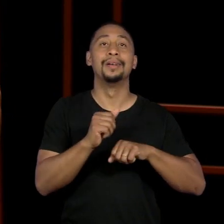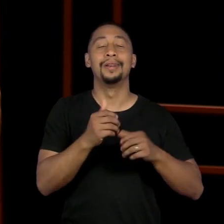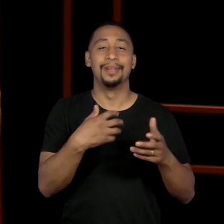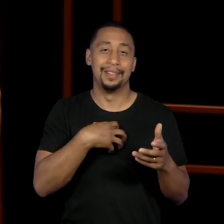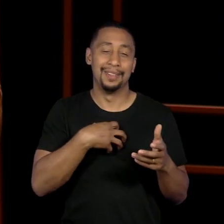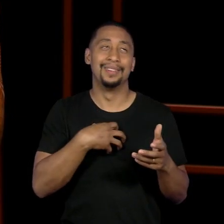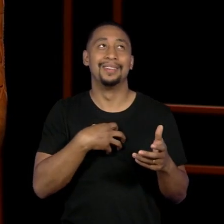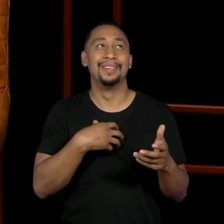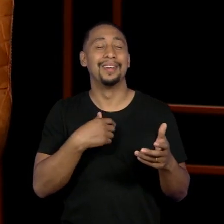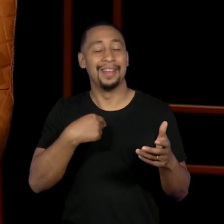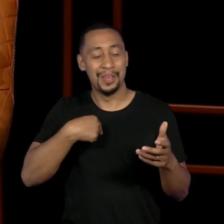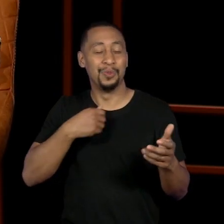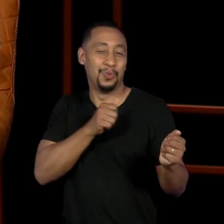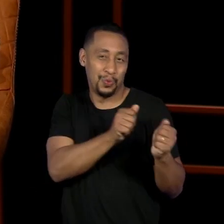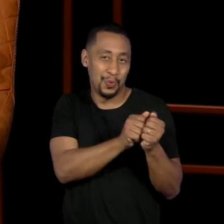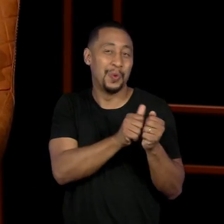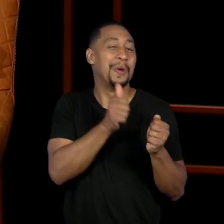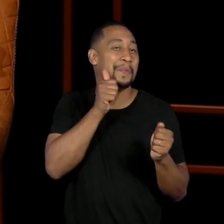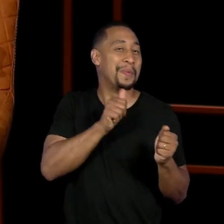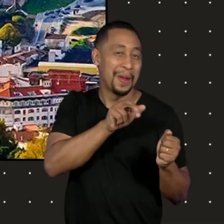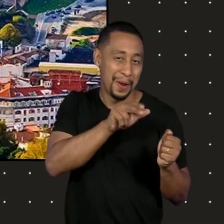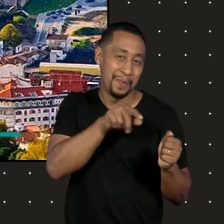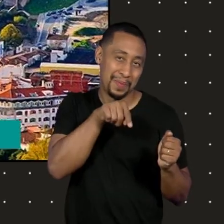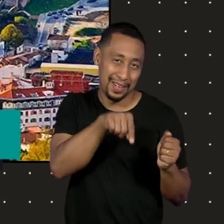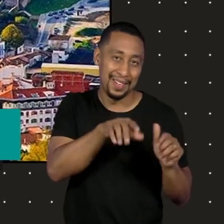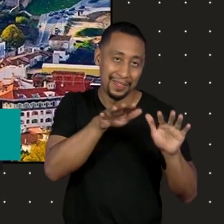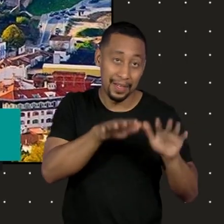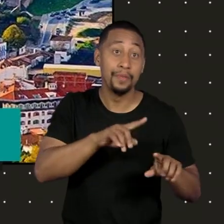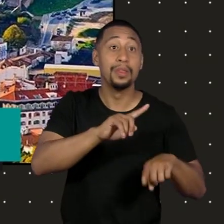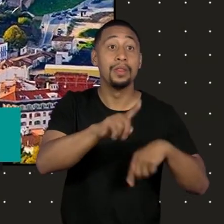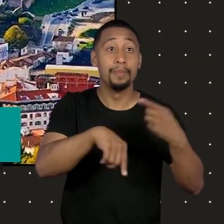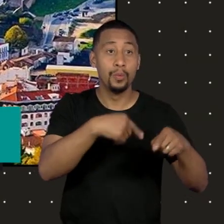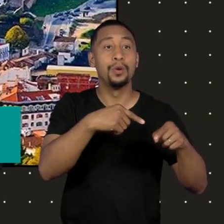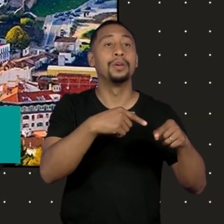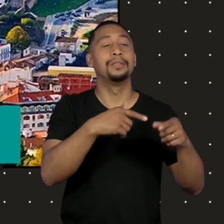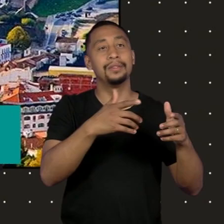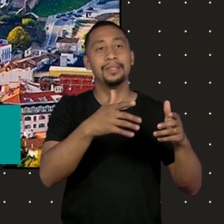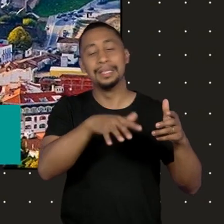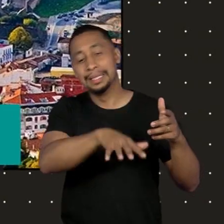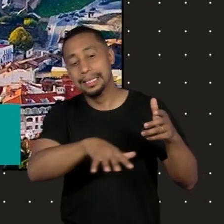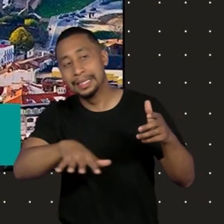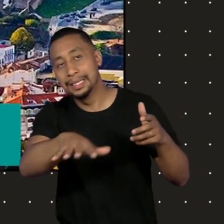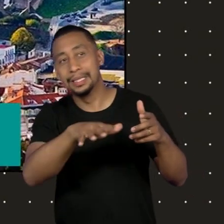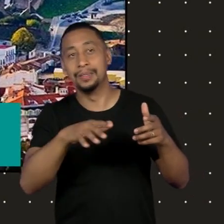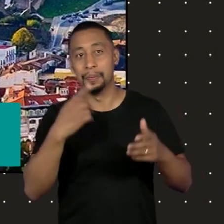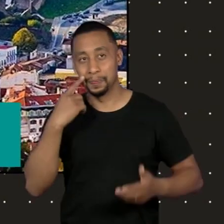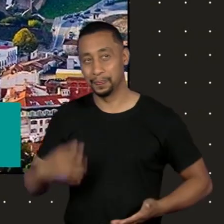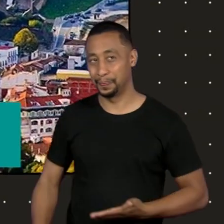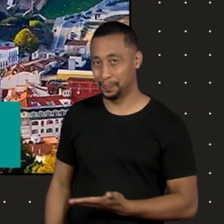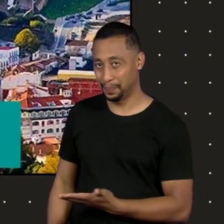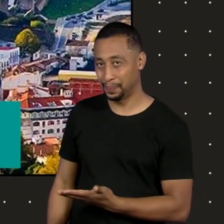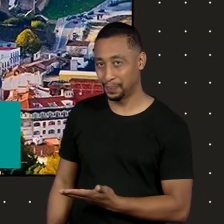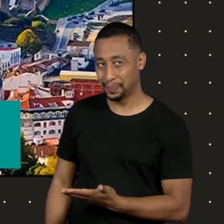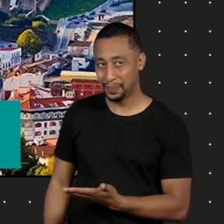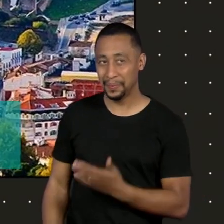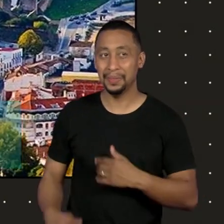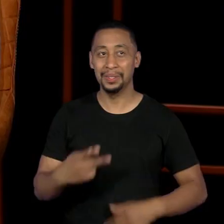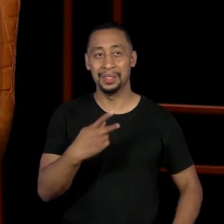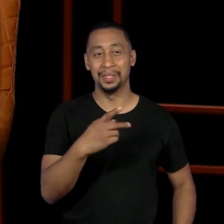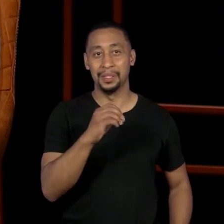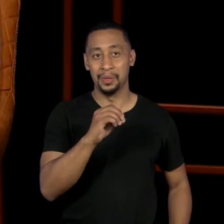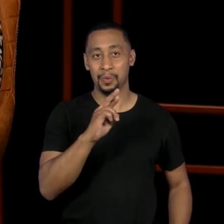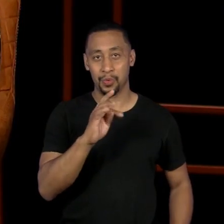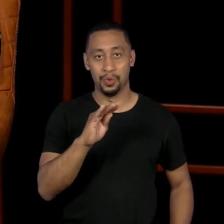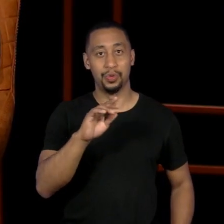irmã ficámos entre Porto Alegre, que é mais no Alentejo, enfim, ficámos por ali, mas sempre com uma vida